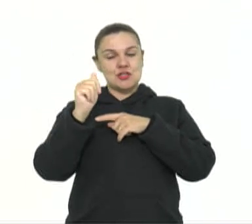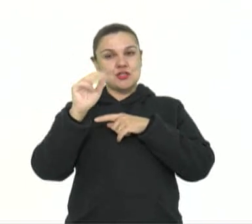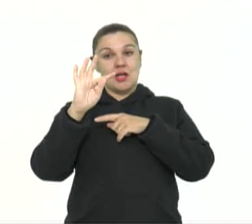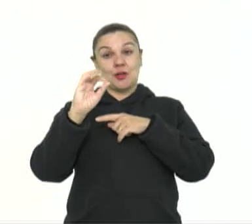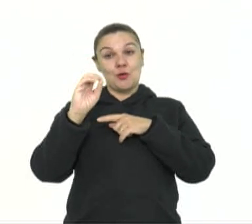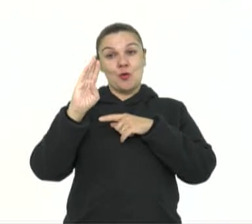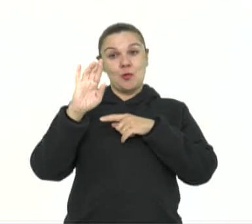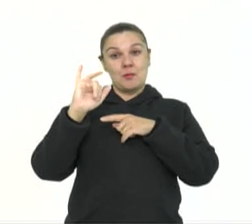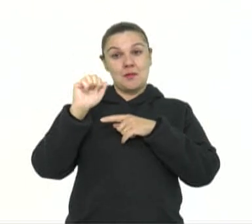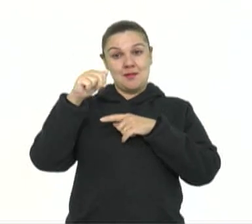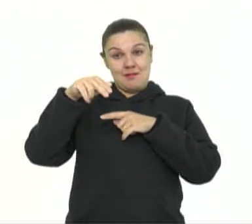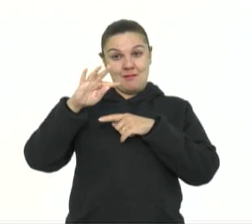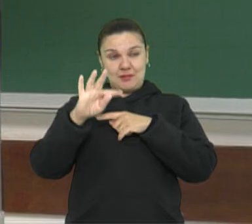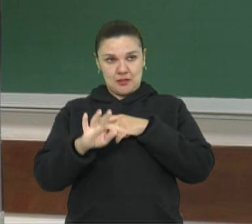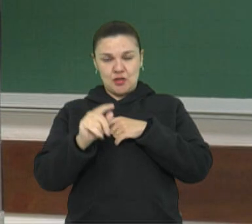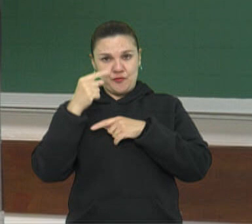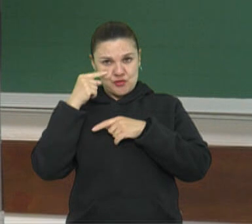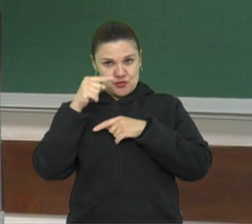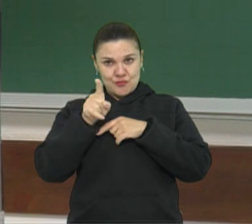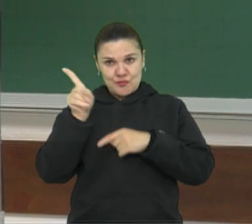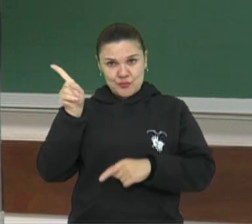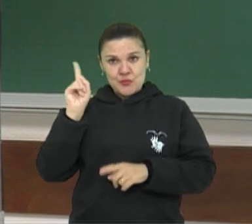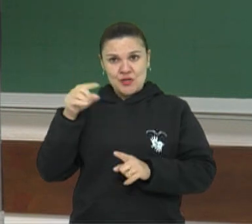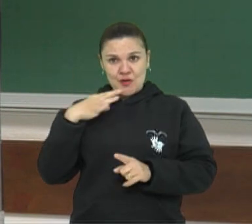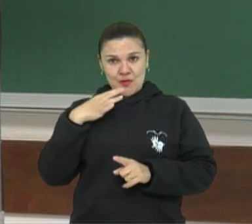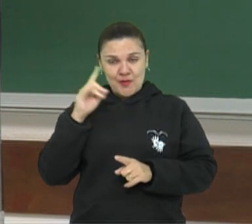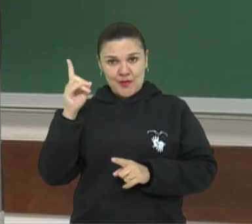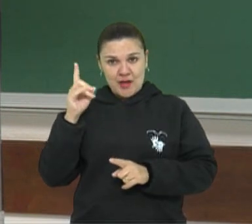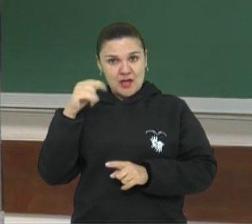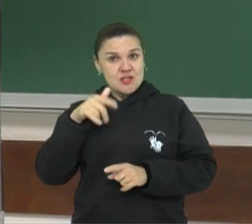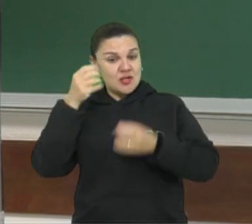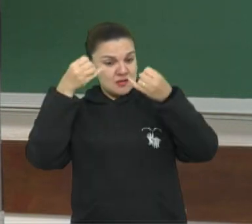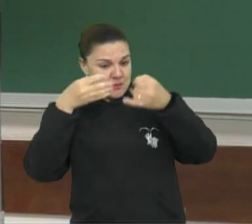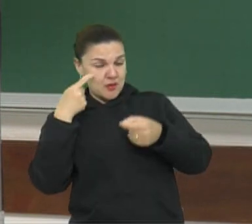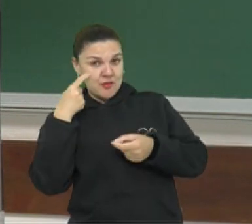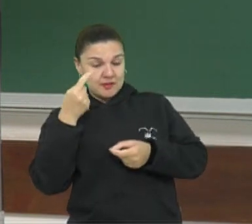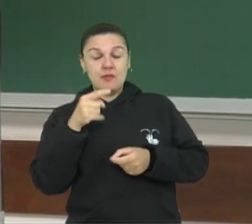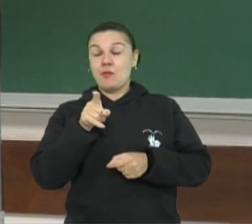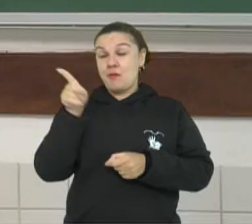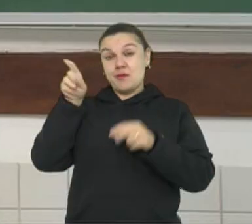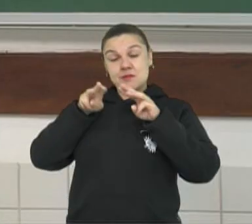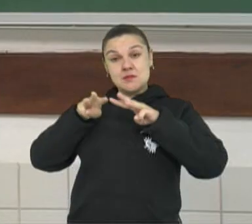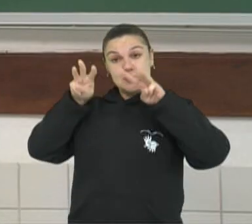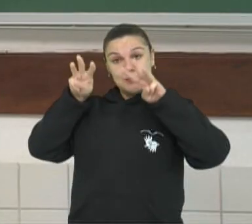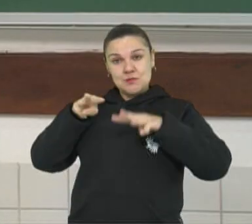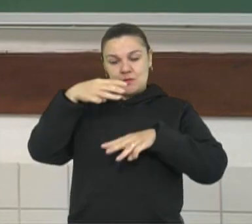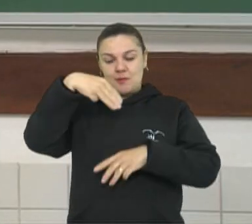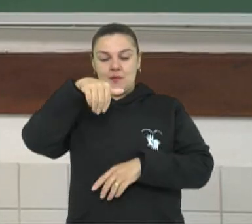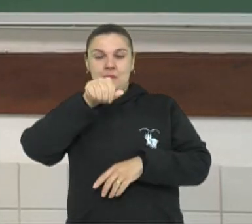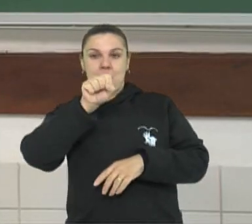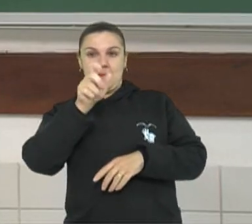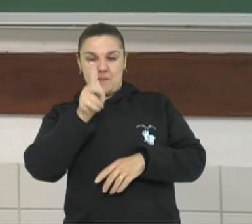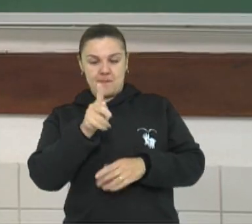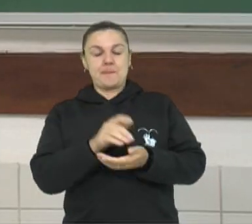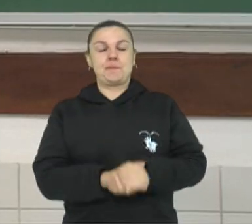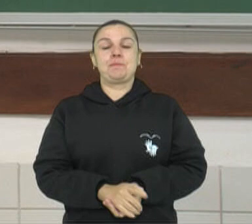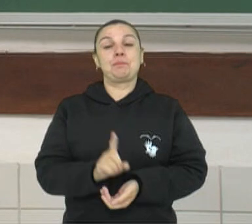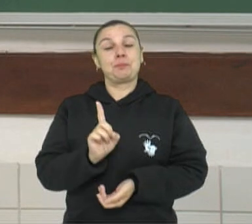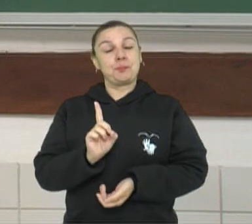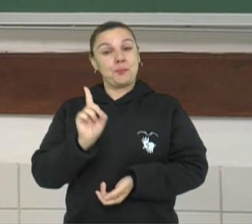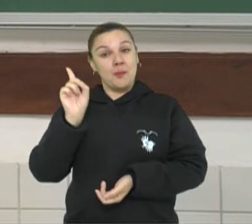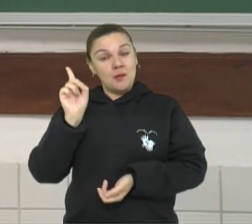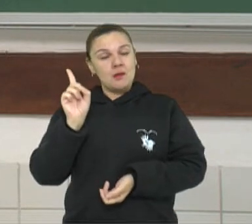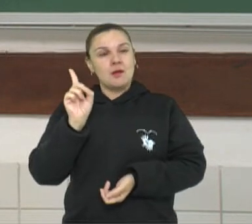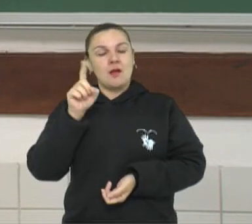ouviu falar? Já esteve lá? Não? O Museu do MASP, para quem não sabe, ele faz